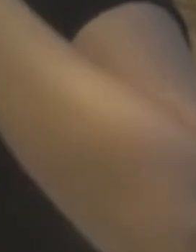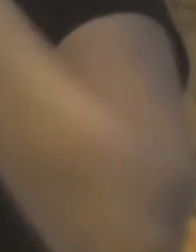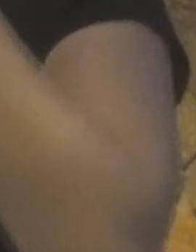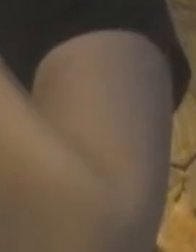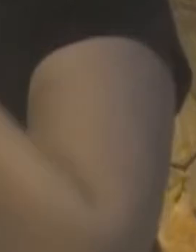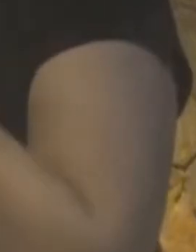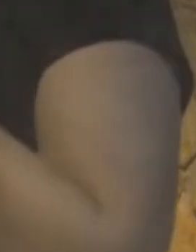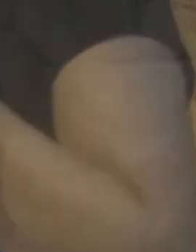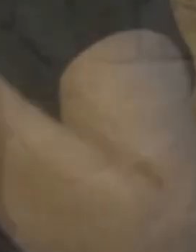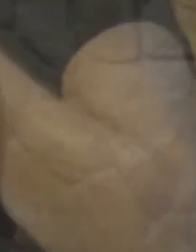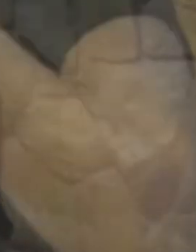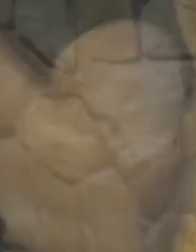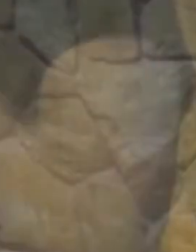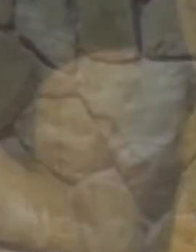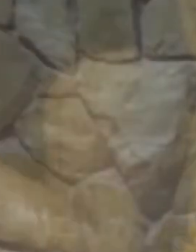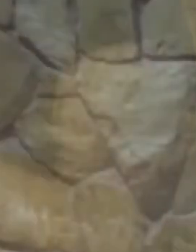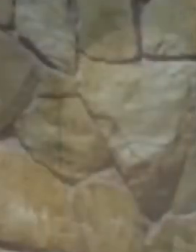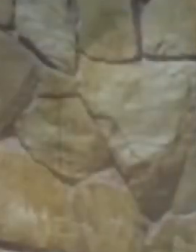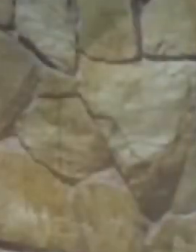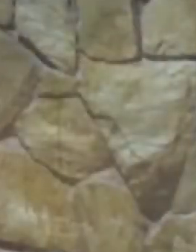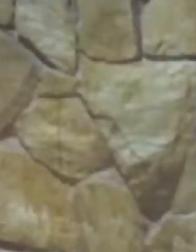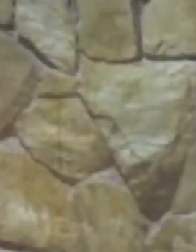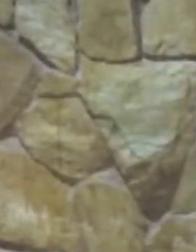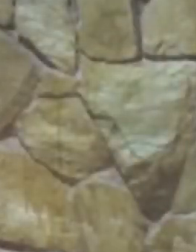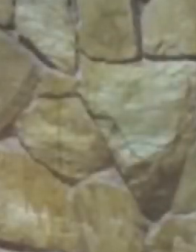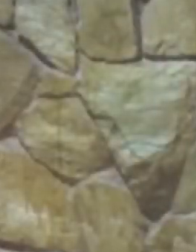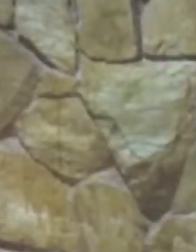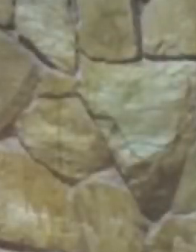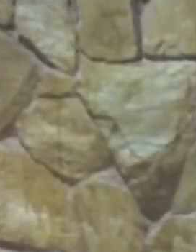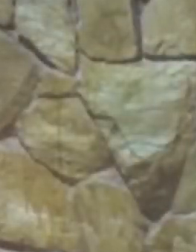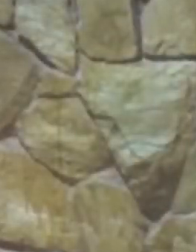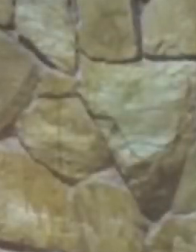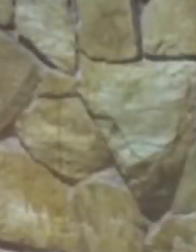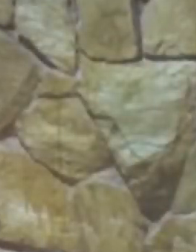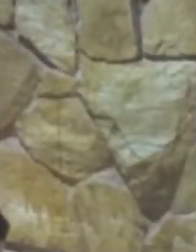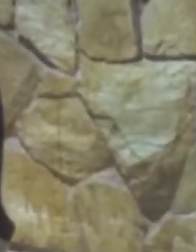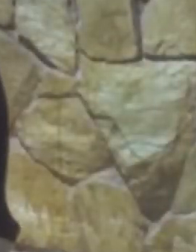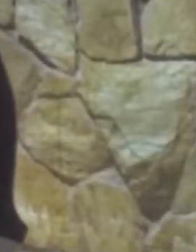antes mesmo de tu existires,